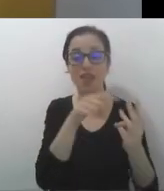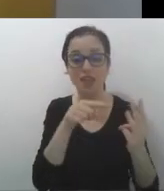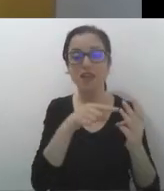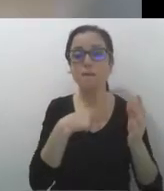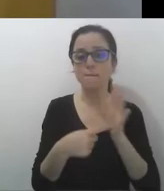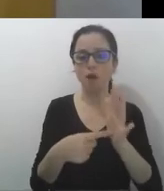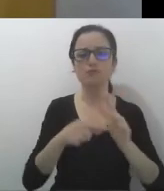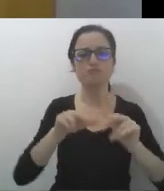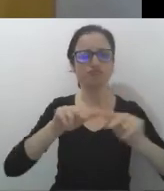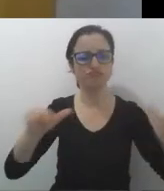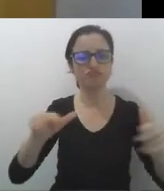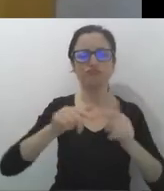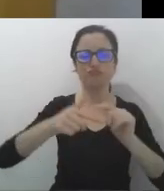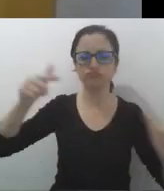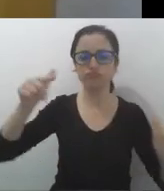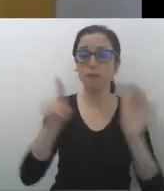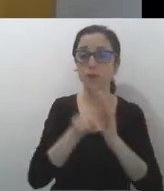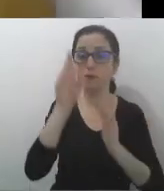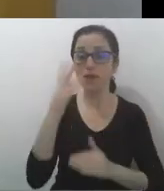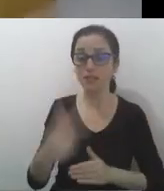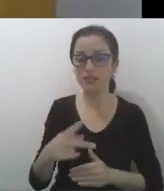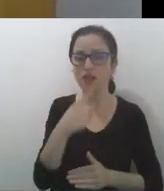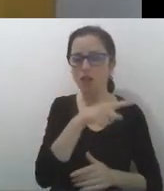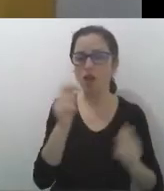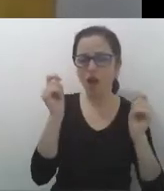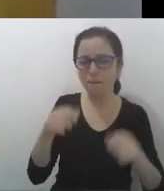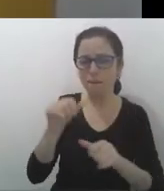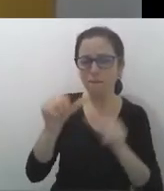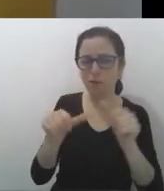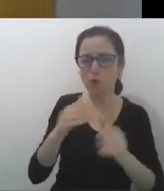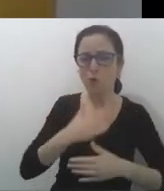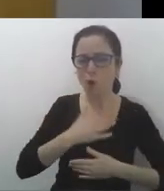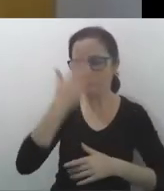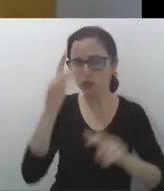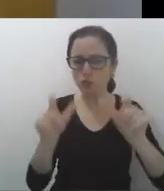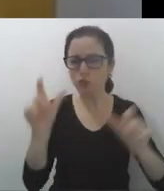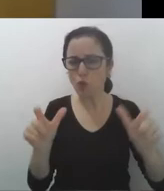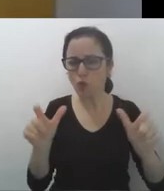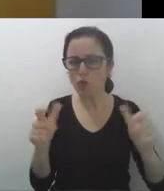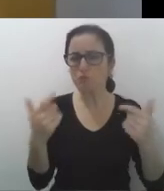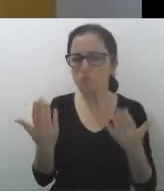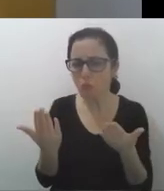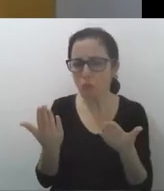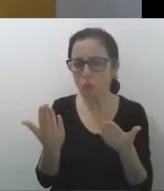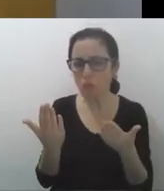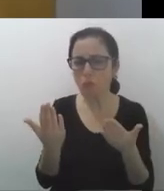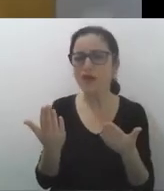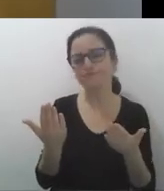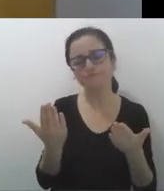diversas manifestações do concretismo no Brasil, como elas foram capazes de mudar o gosto das pessoas, né?